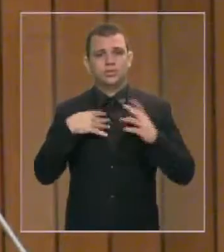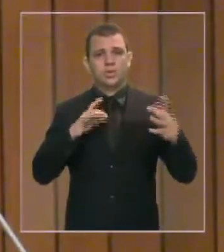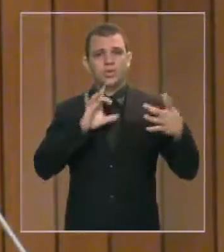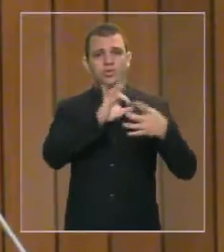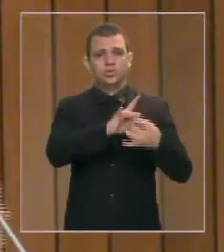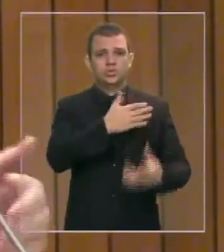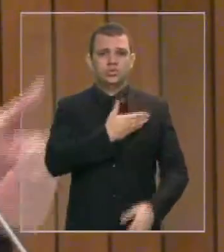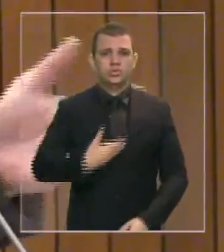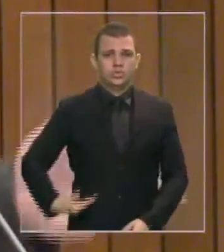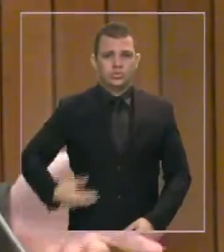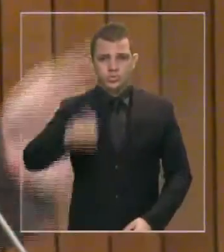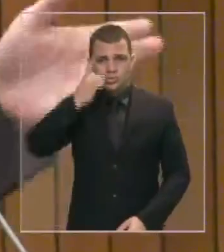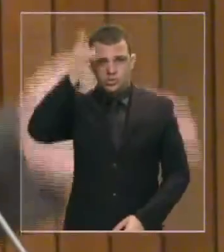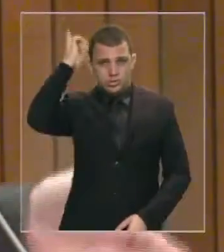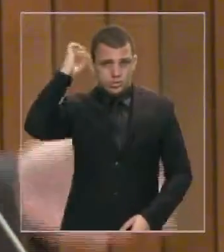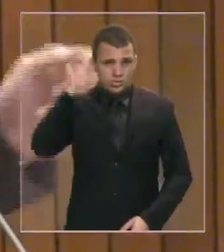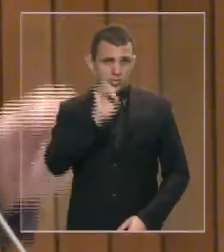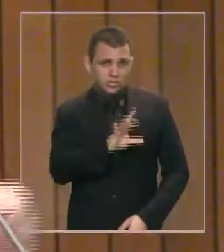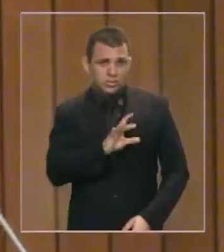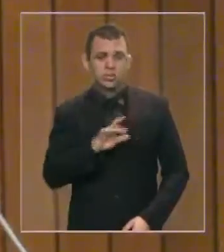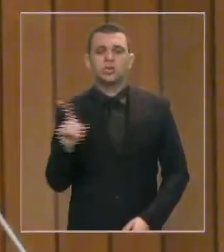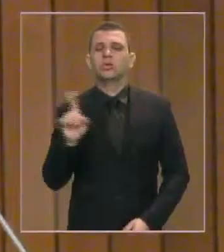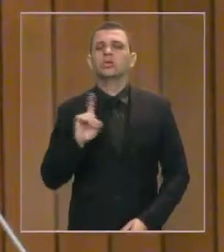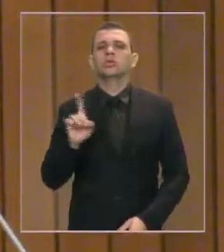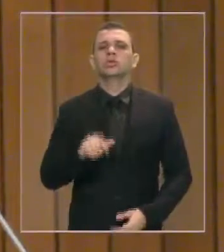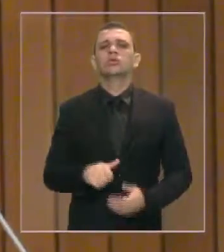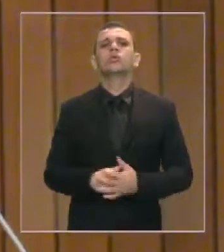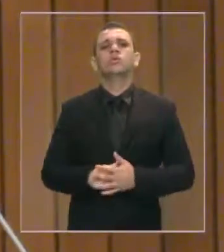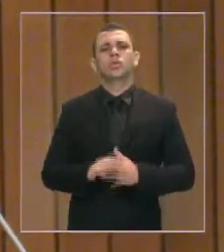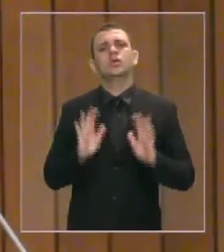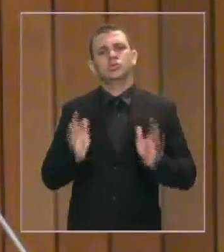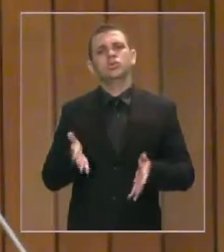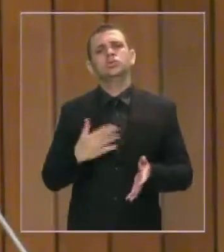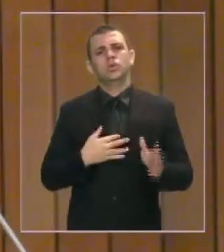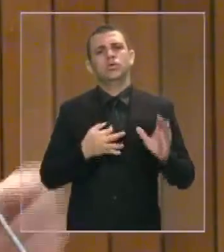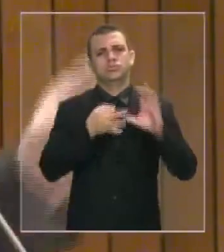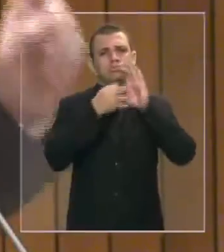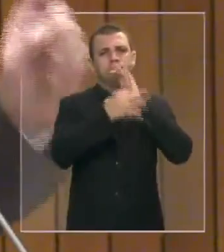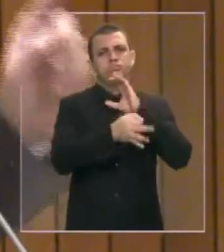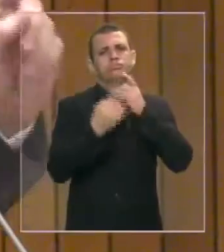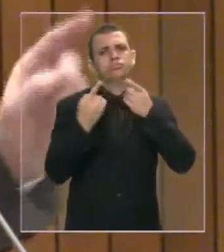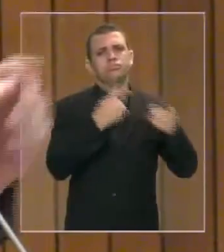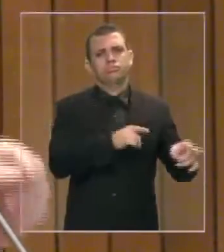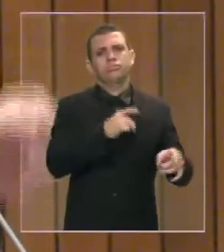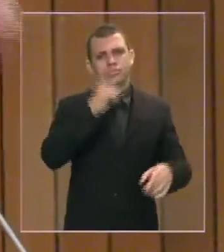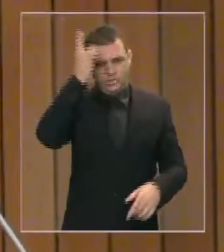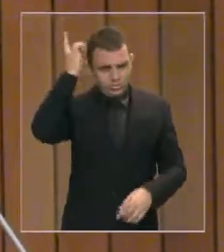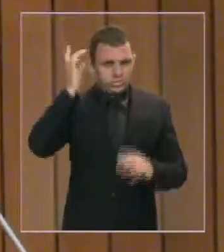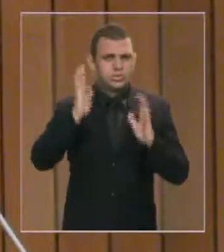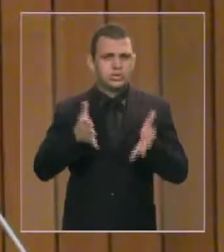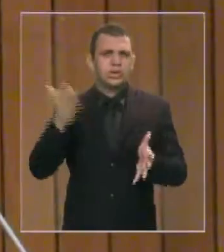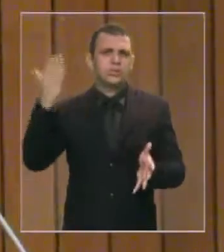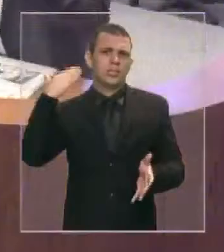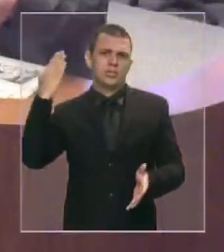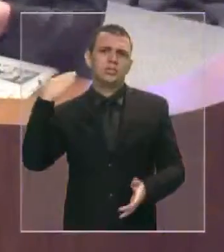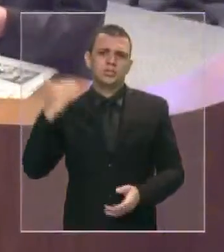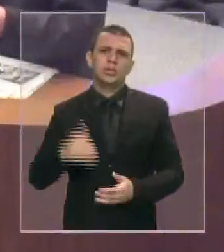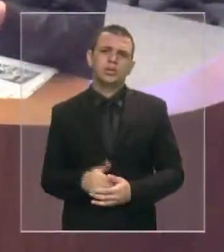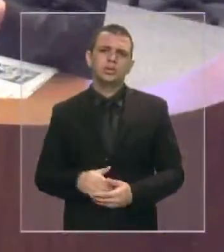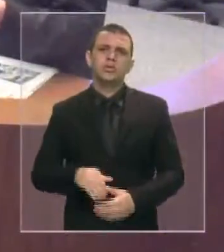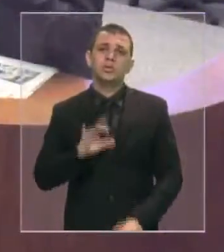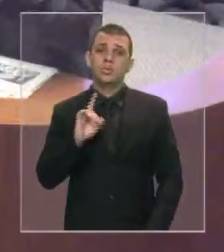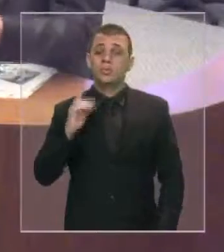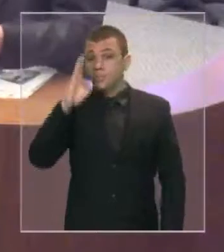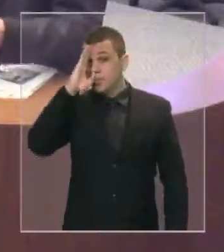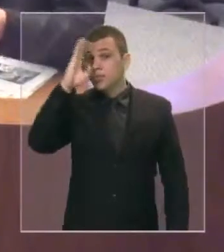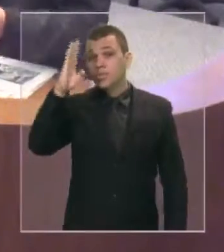diversas vezes, inclusive fiz críticas públicas ao governo Dilma em alguns momentos, e uma das principais críticas que faço